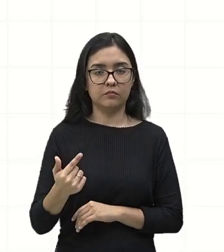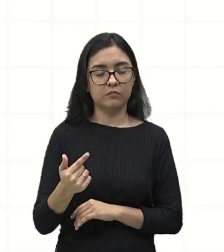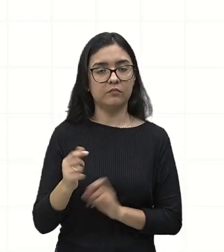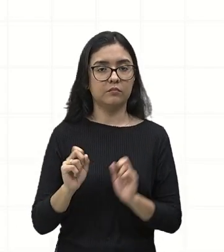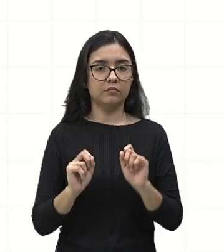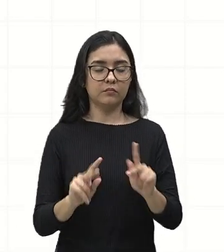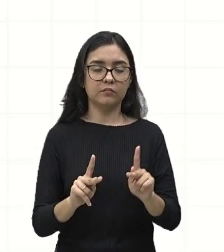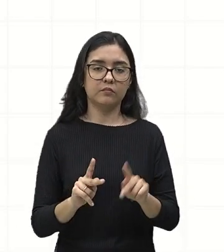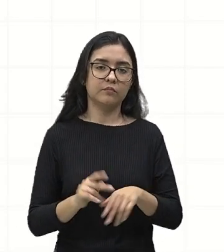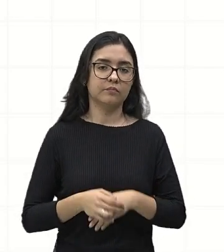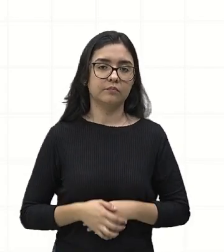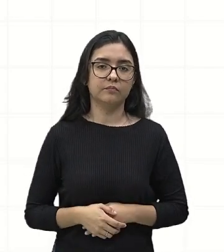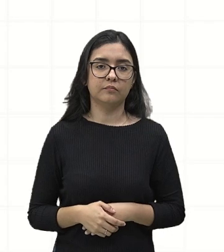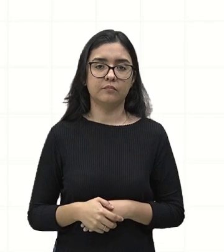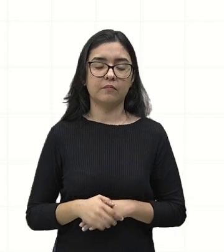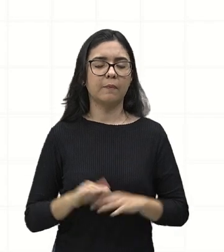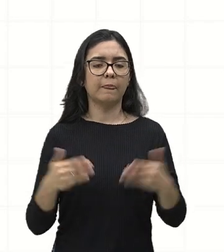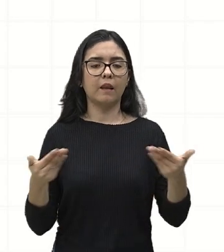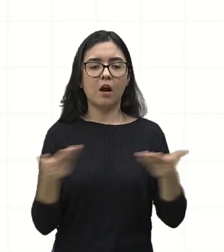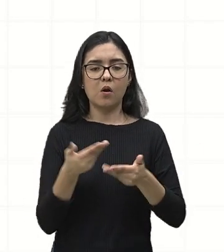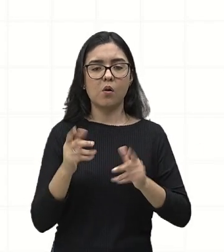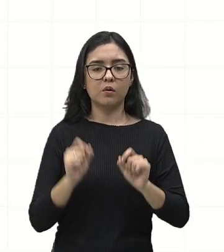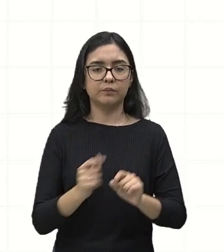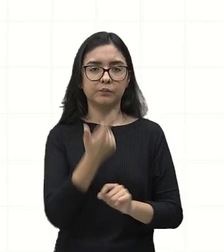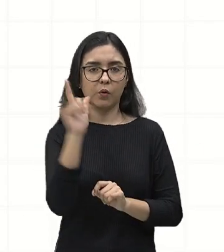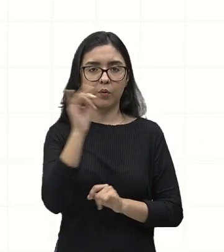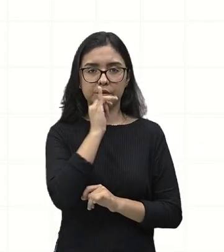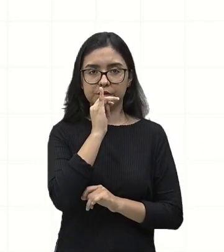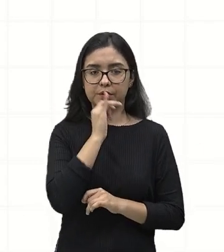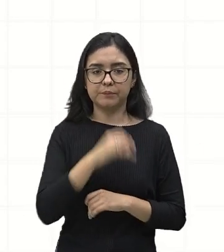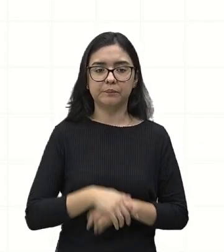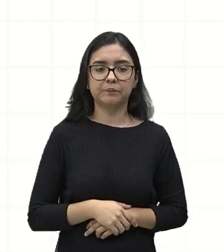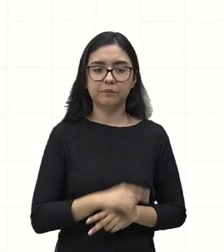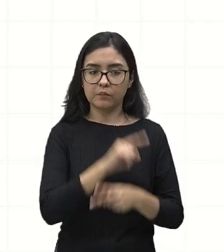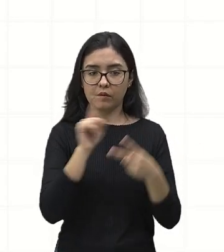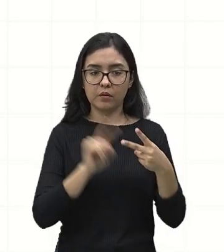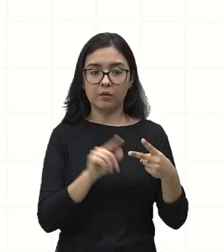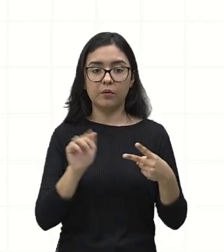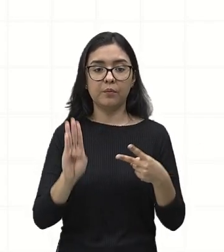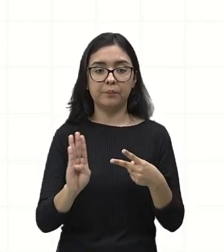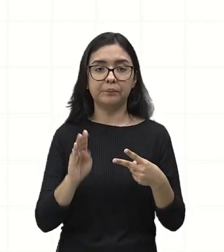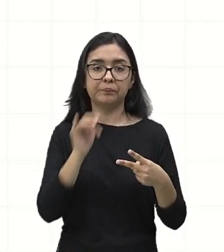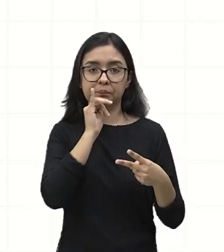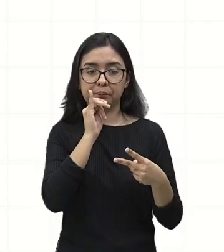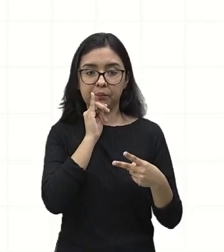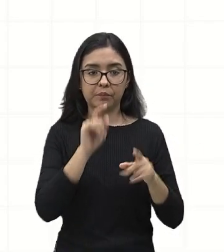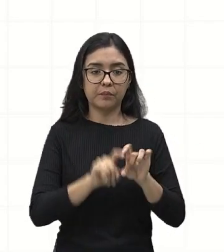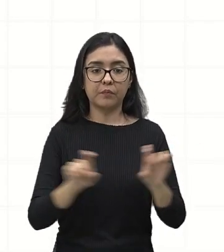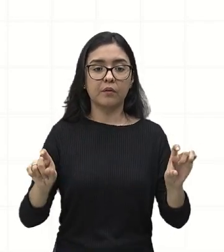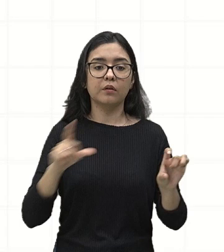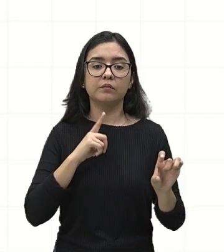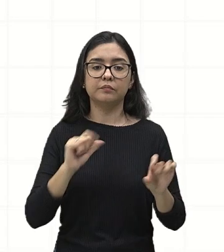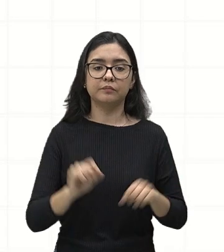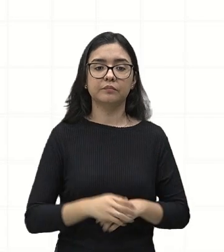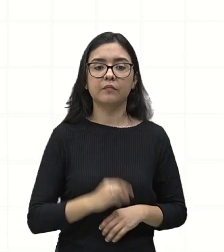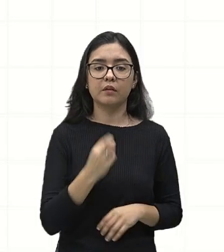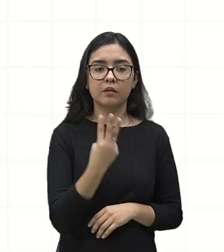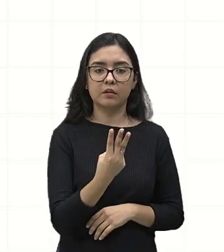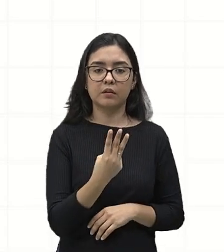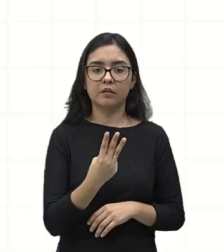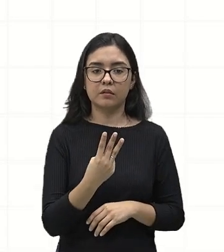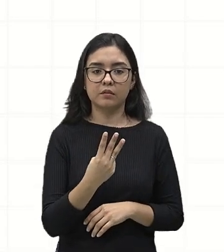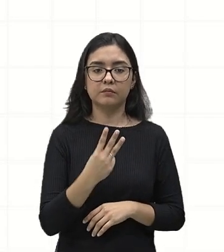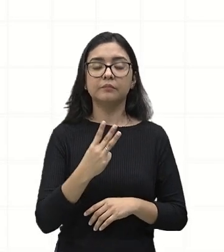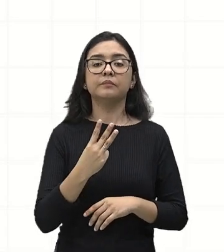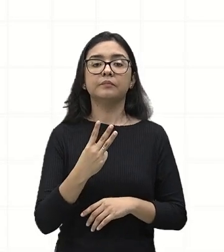Tá? Vamos fazer mais exemplos. Temos aqui, na letra B, 3 que